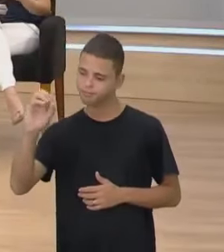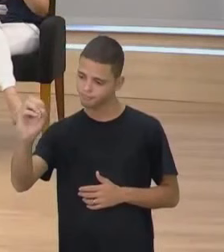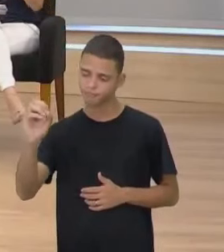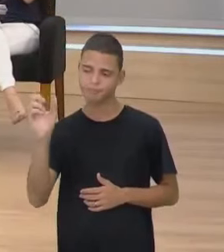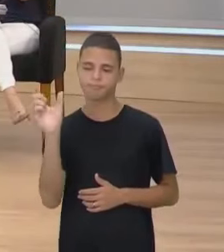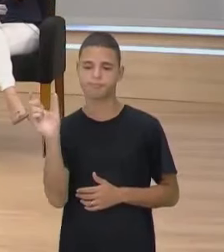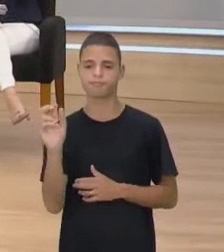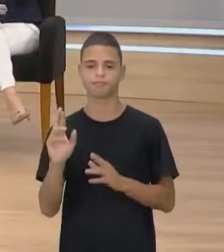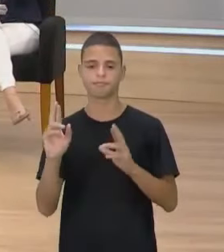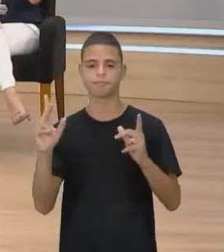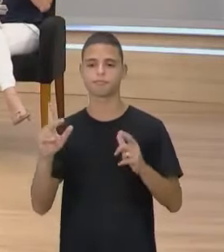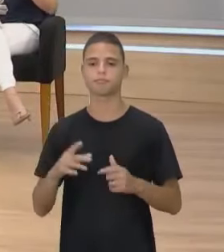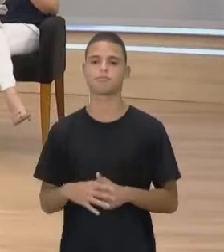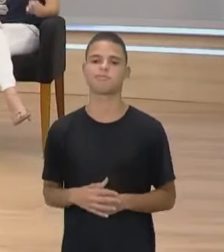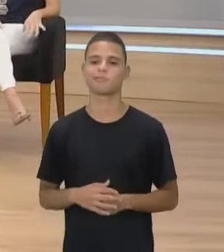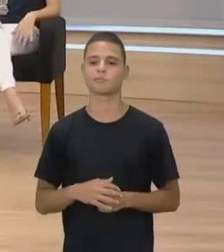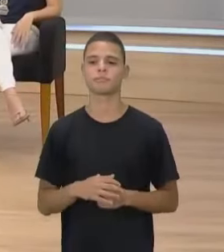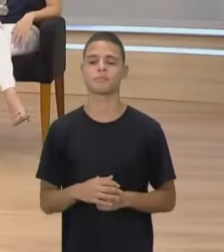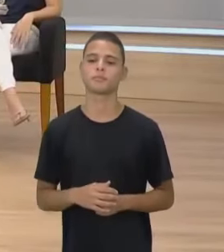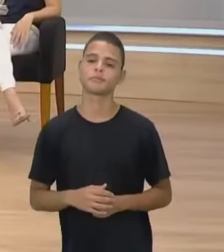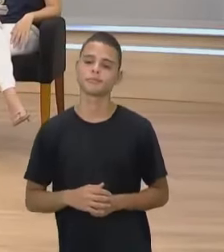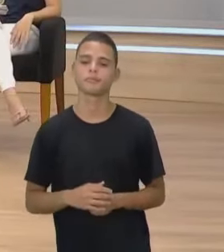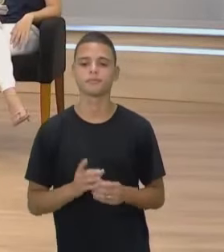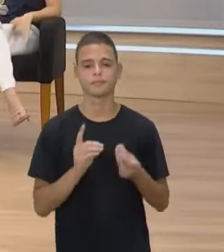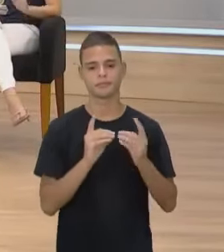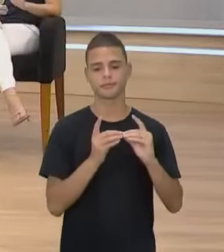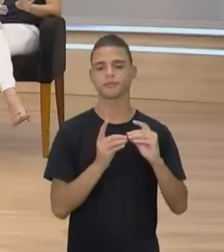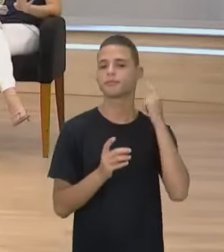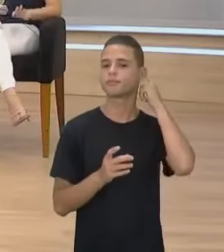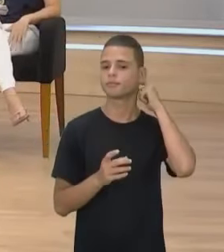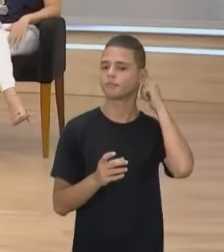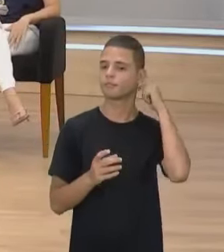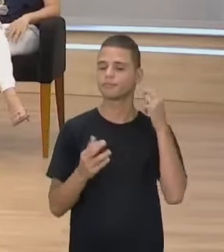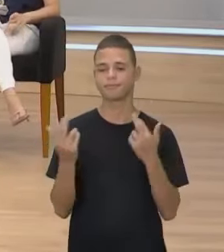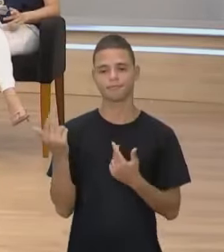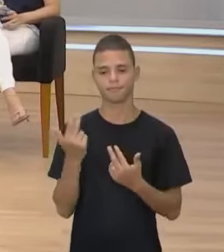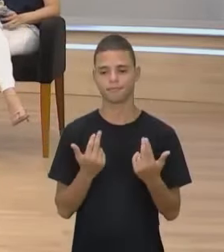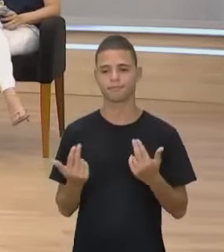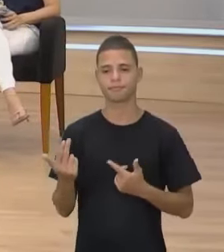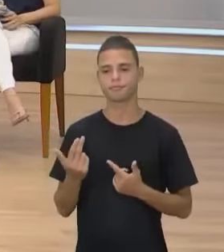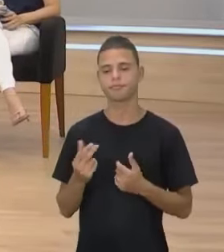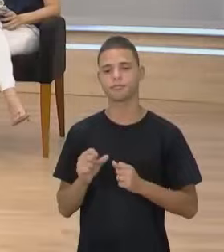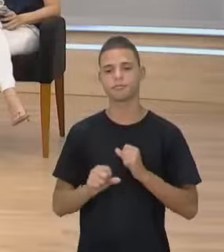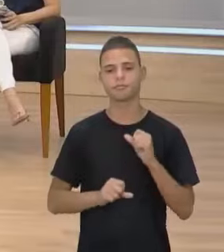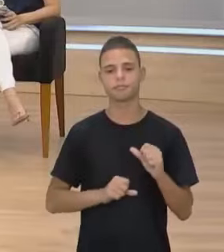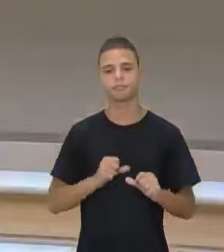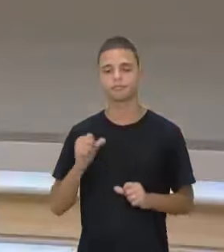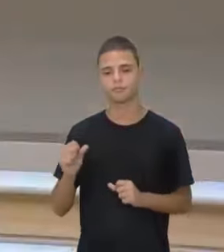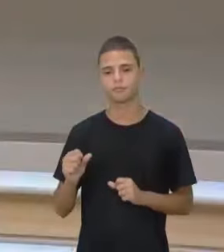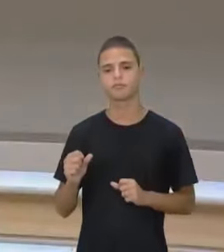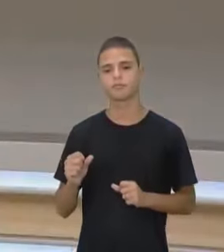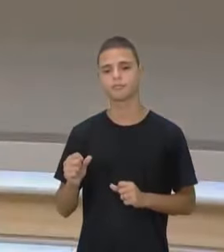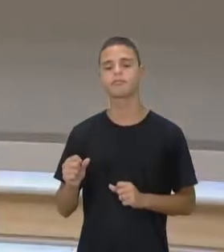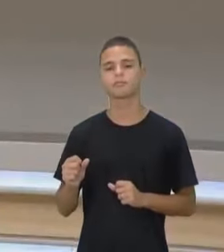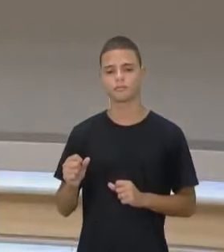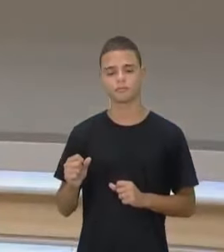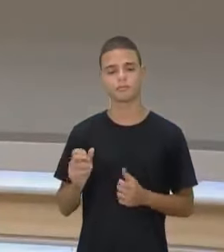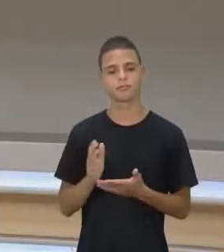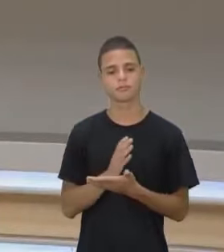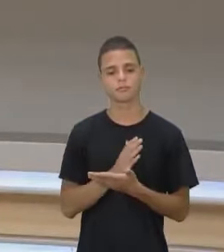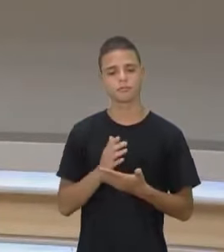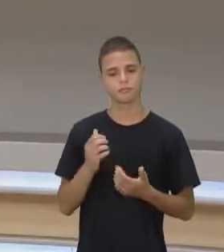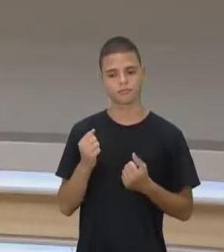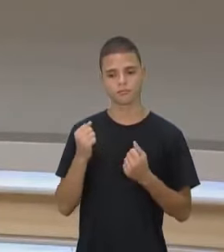bonito. Né? Verdade. Mas a dinâmica do processo é praticamente a mesma. Muda aquele peso das forças que